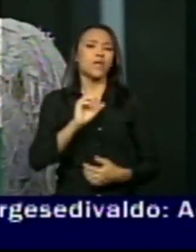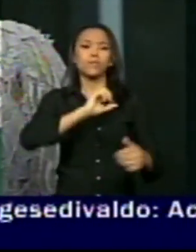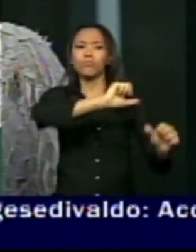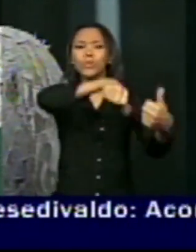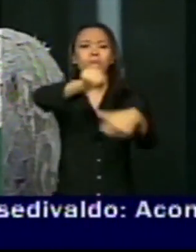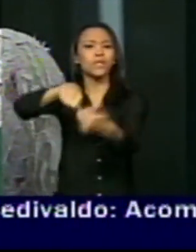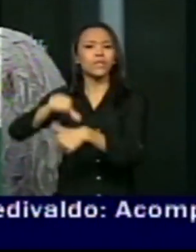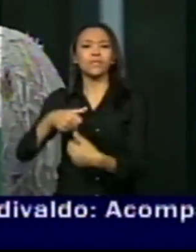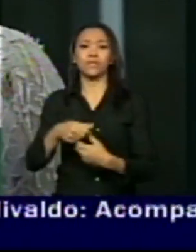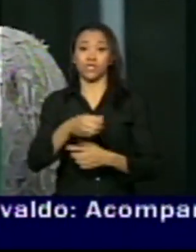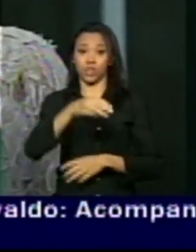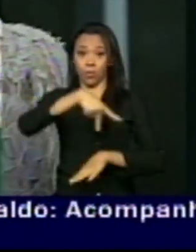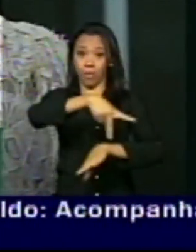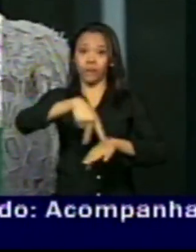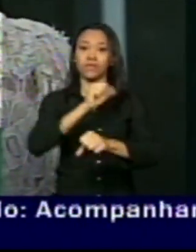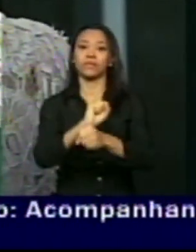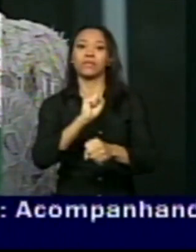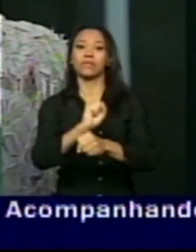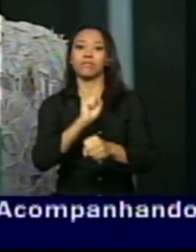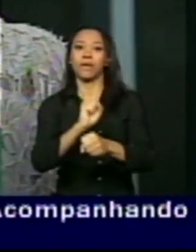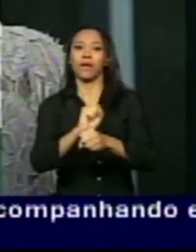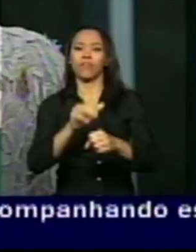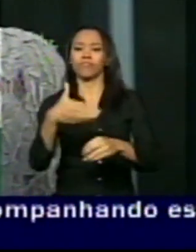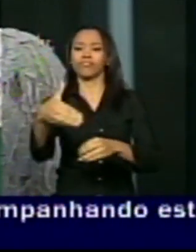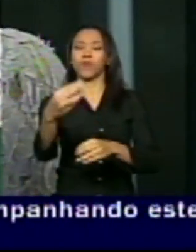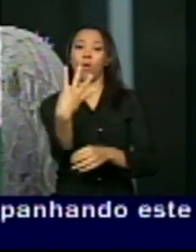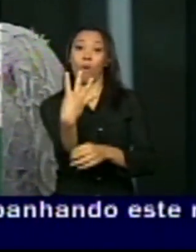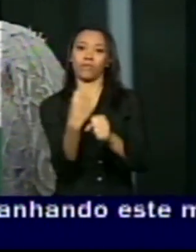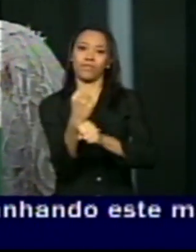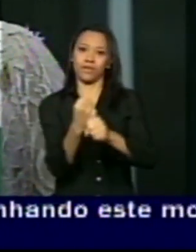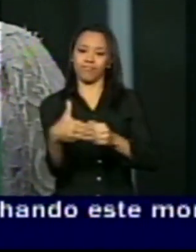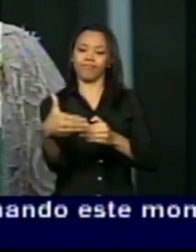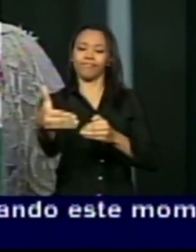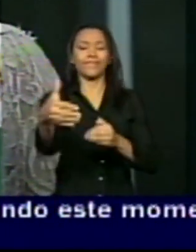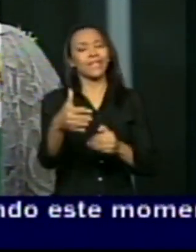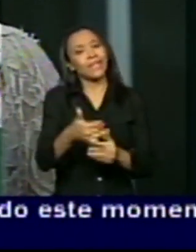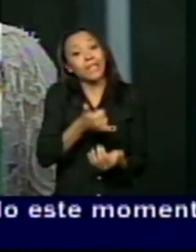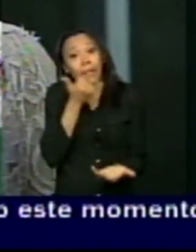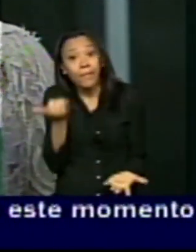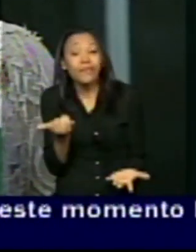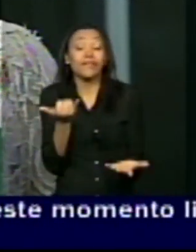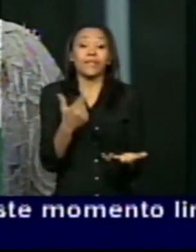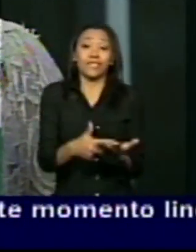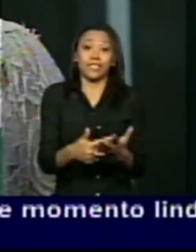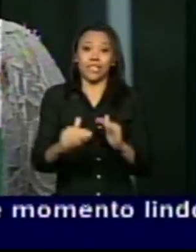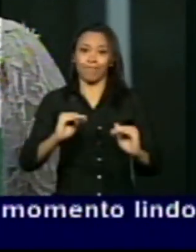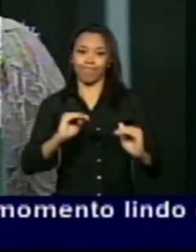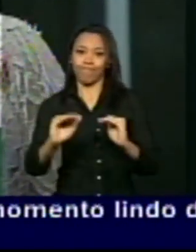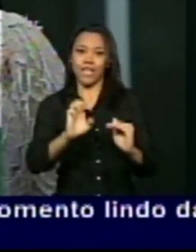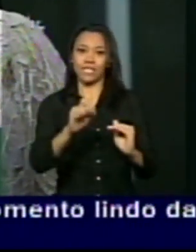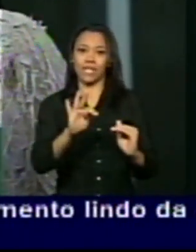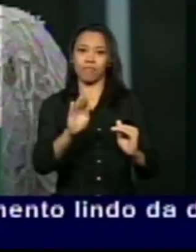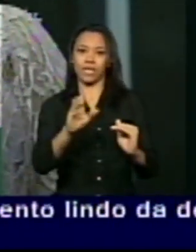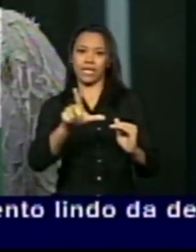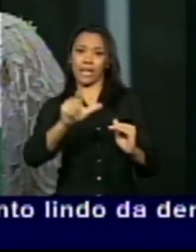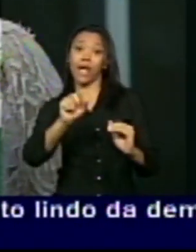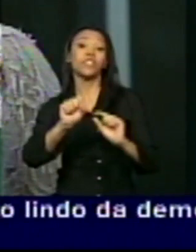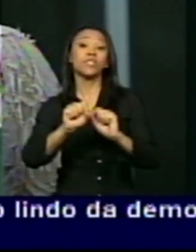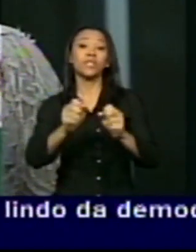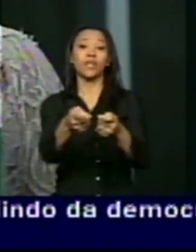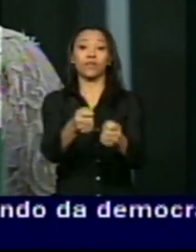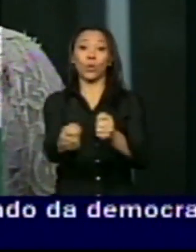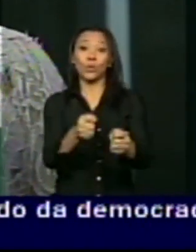espera para os próximos 4 anos dependem muito da estabilidade e da credibilidade da